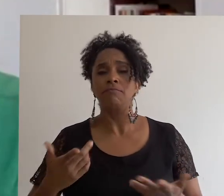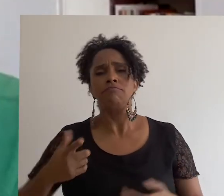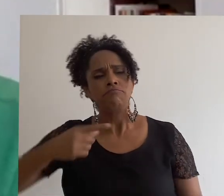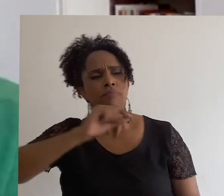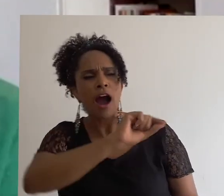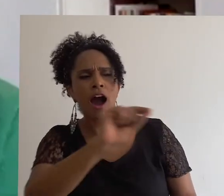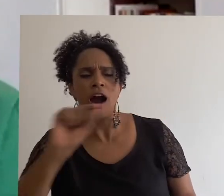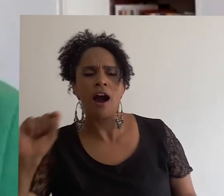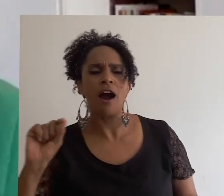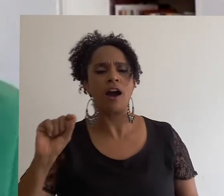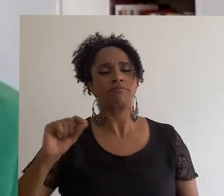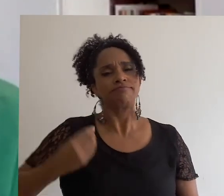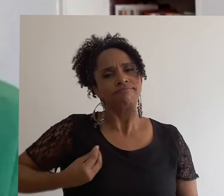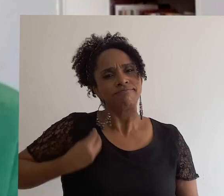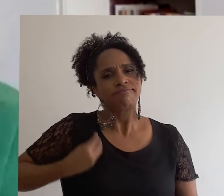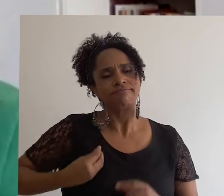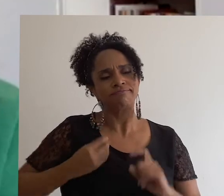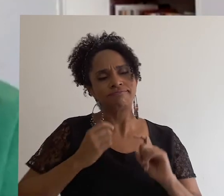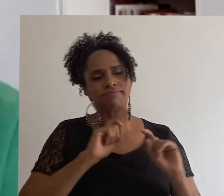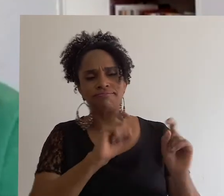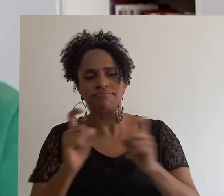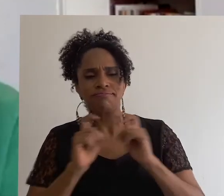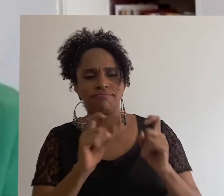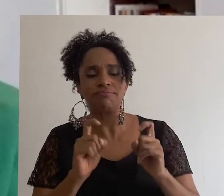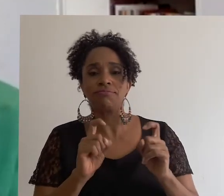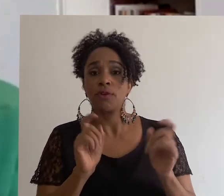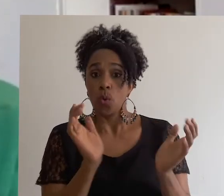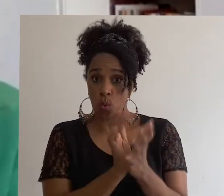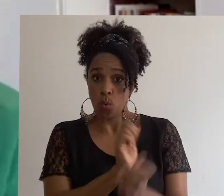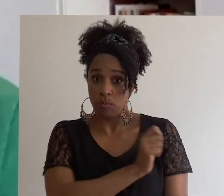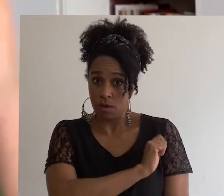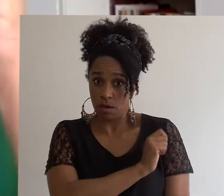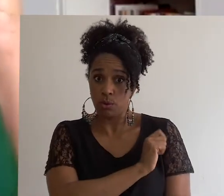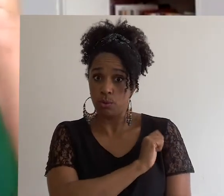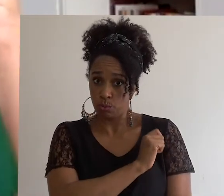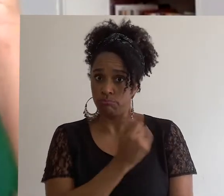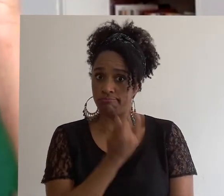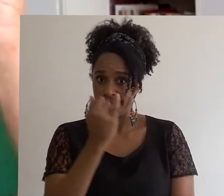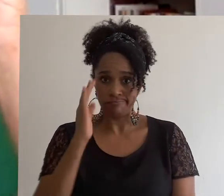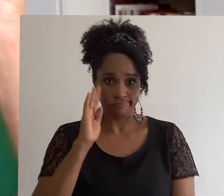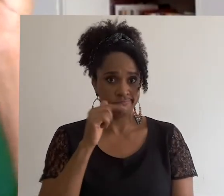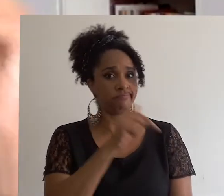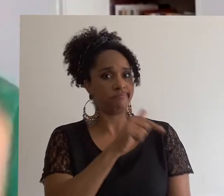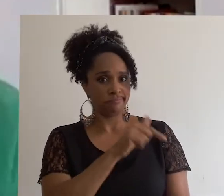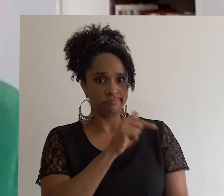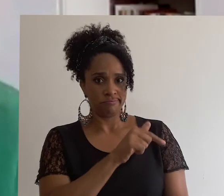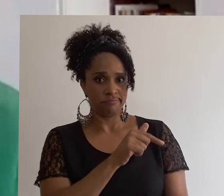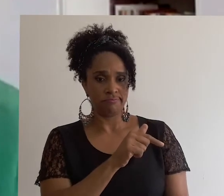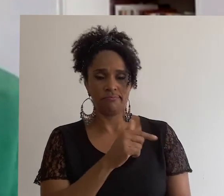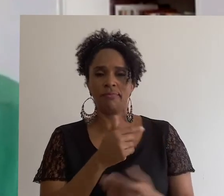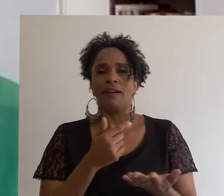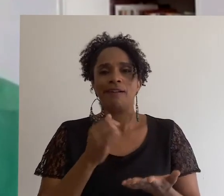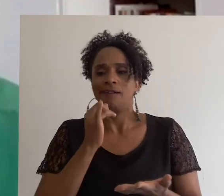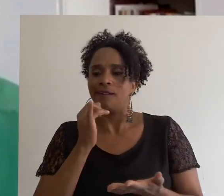né, com as áreas, uma mesa permanente de escuta dos estudantes, porque nós não podemos perder de vista que não há